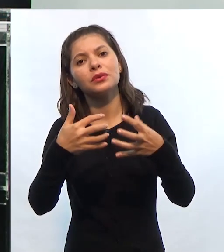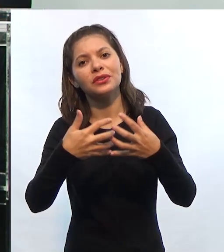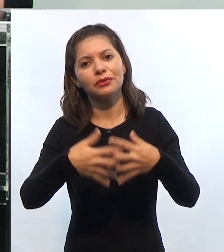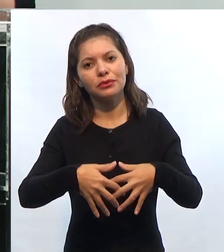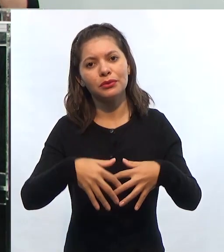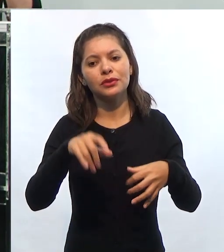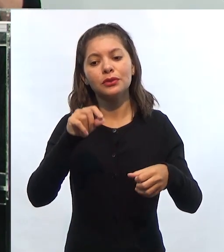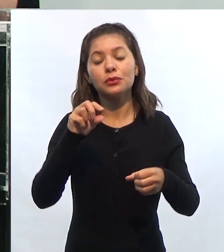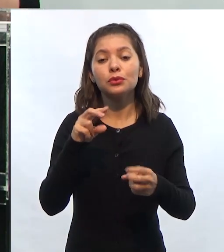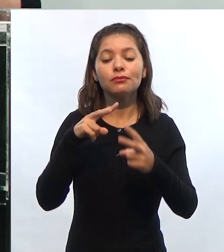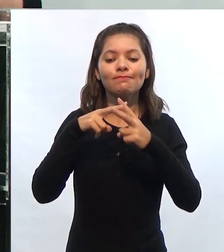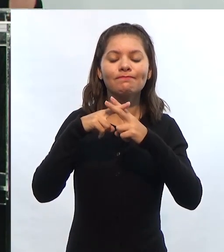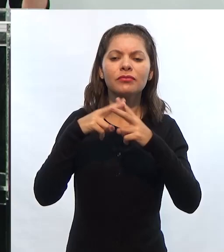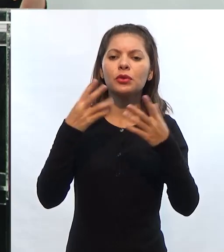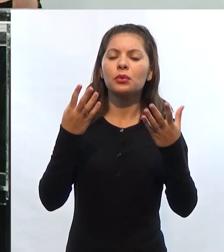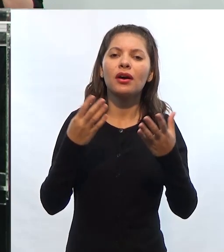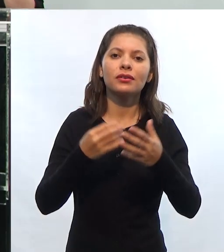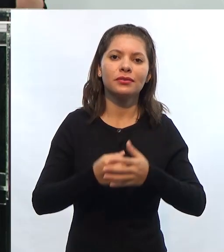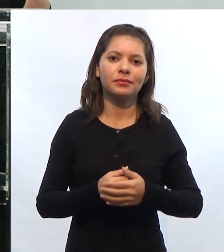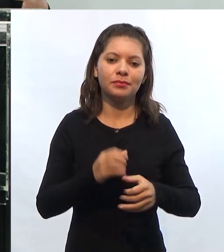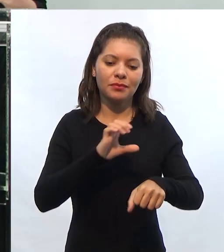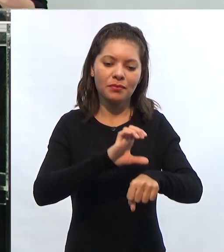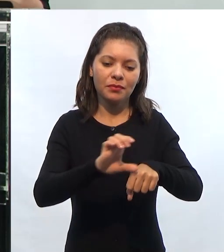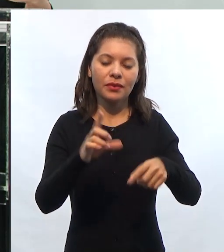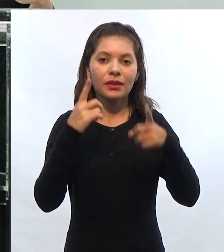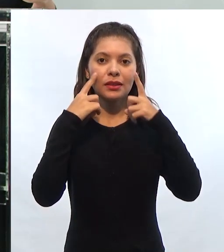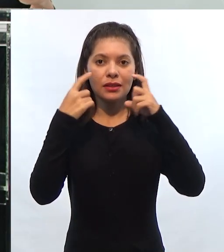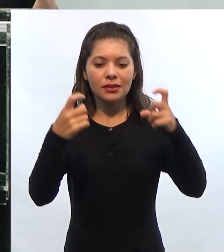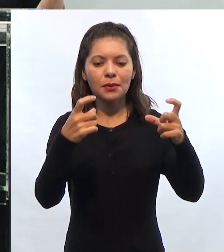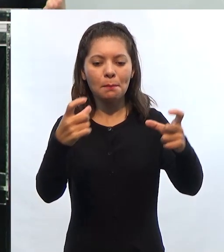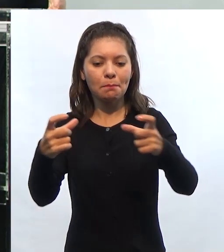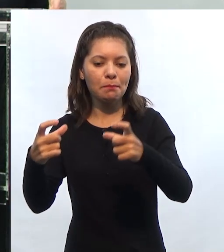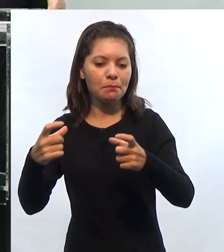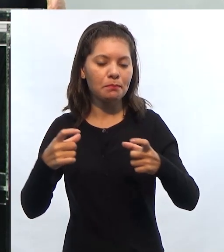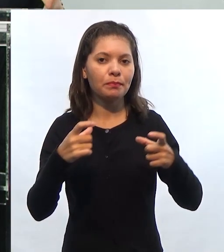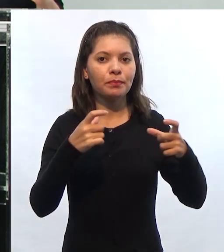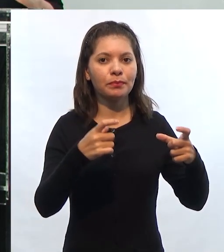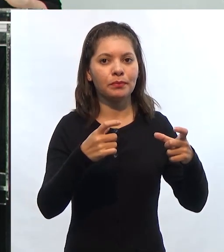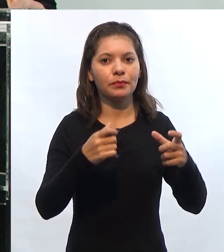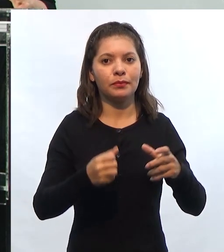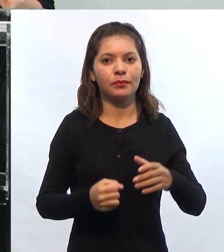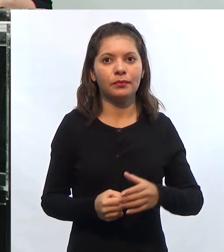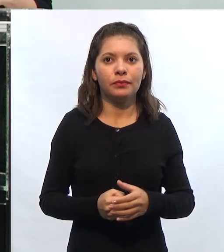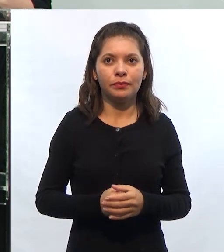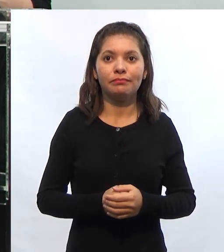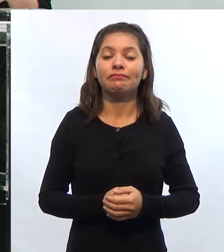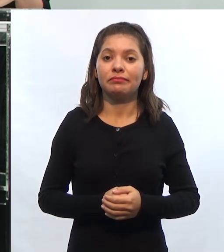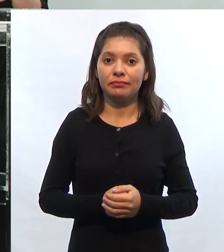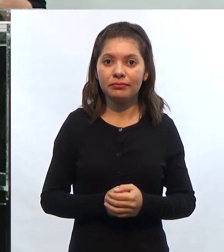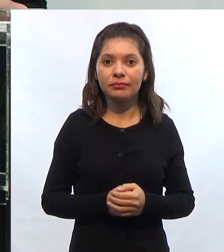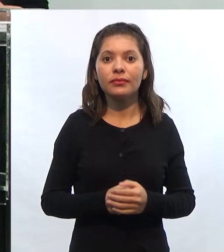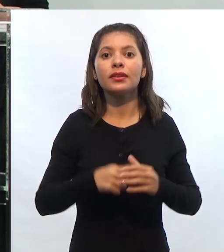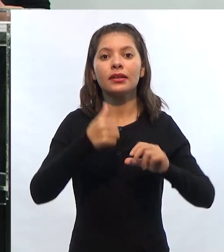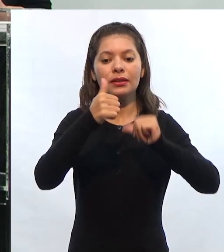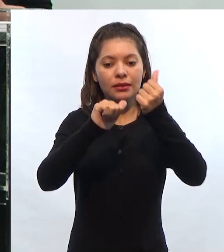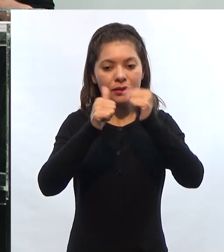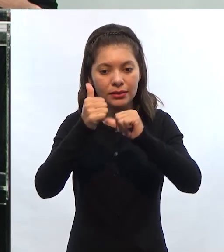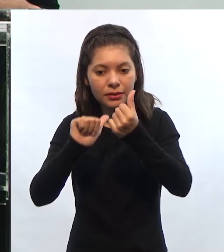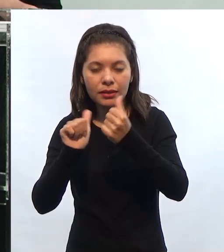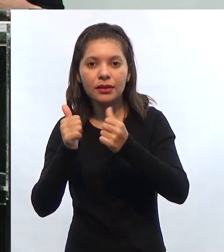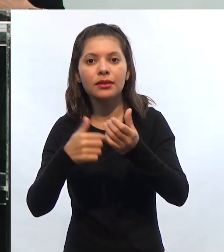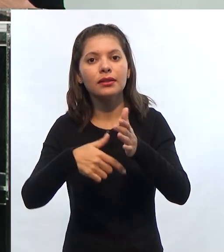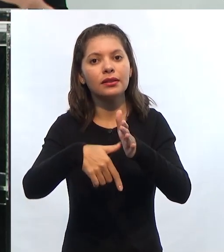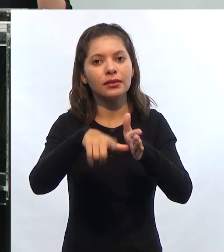no IFRO, ou que curso na Unir, então a gente vai ver que cursos são interessantes para aquela região. Ao menos isso deveria ser levado em